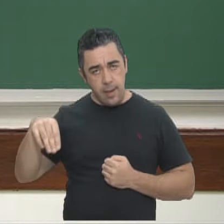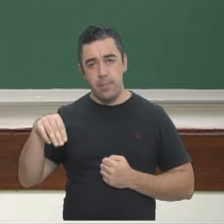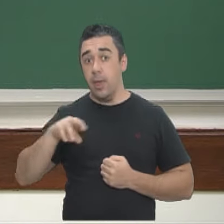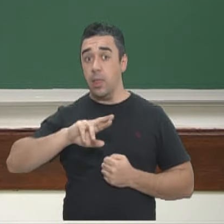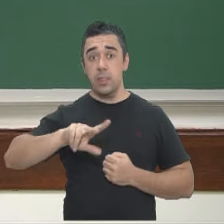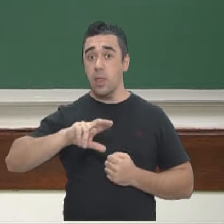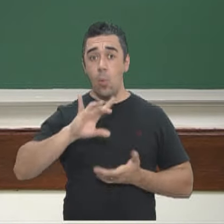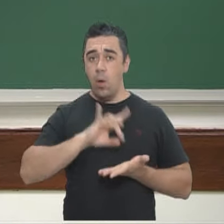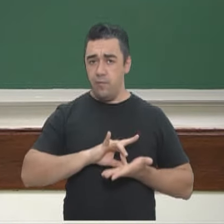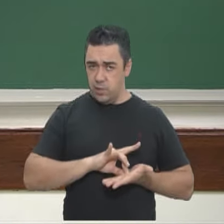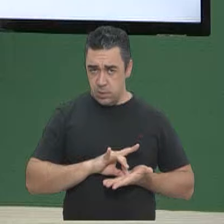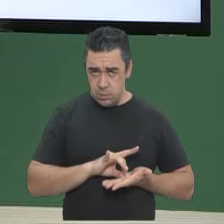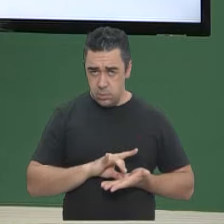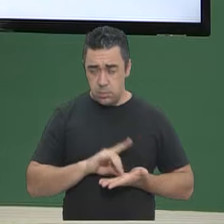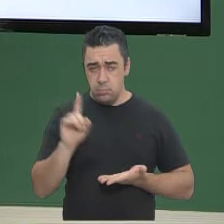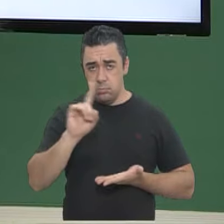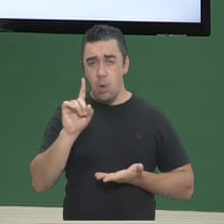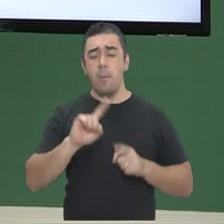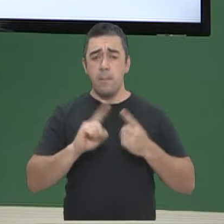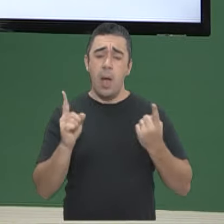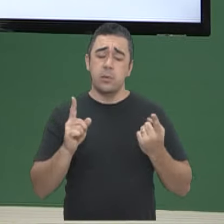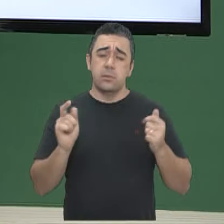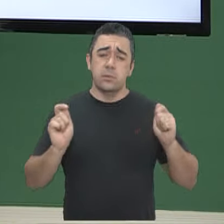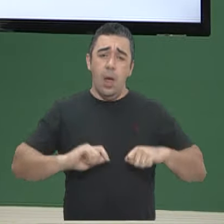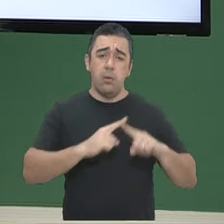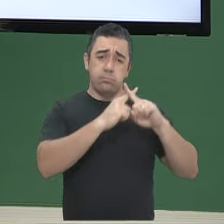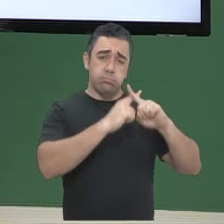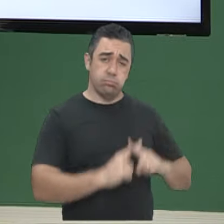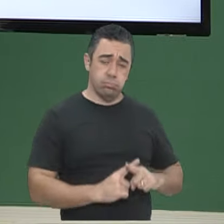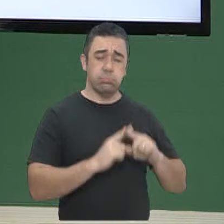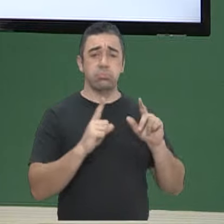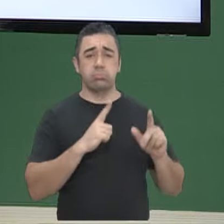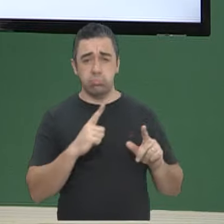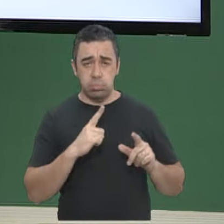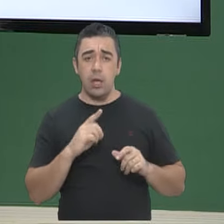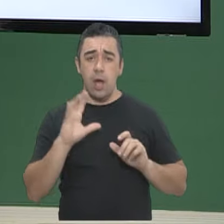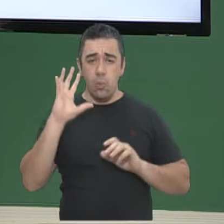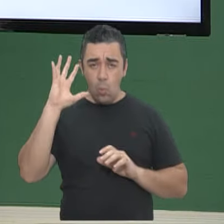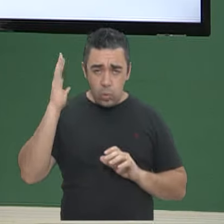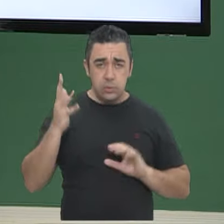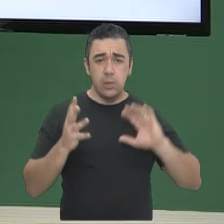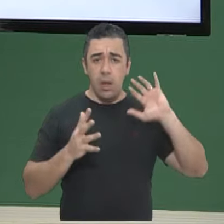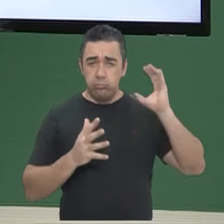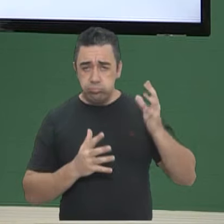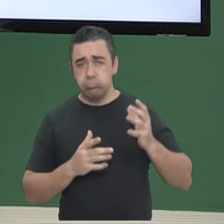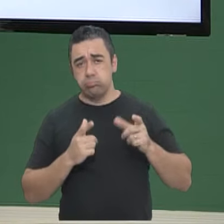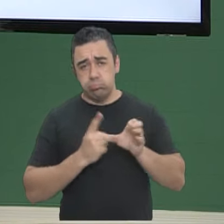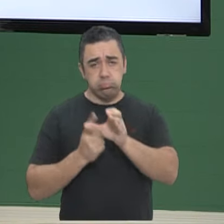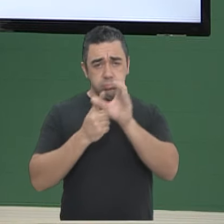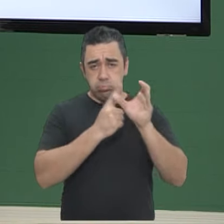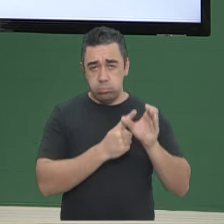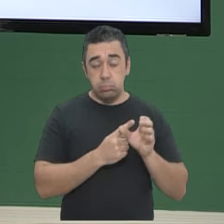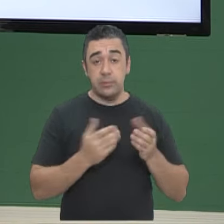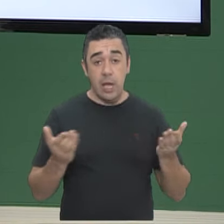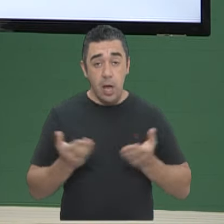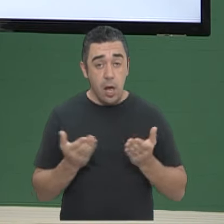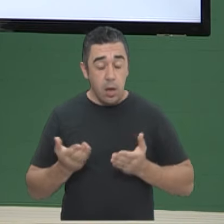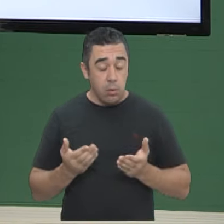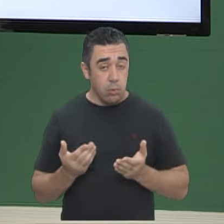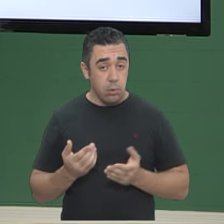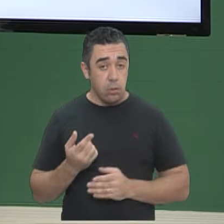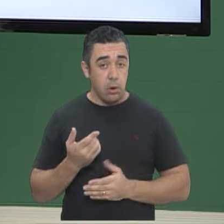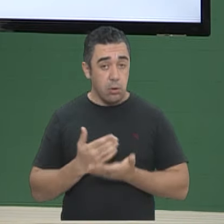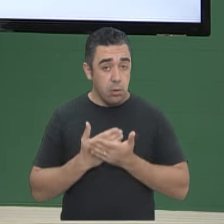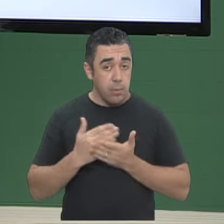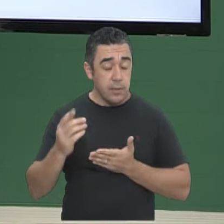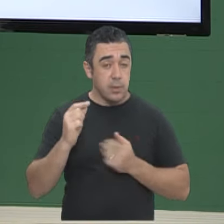não é oficial, mas são provas que são realizadas. Agora vamos